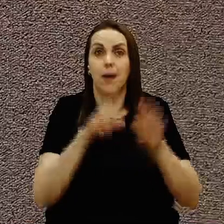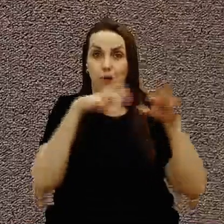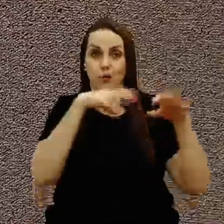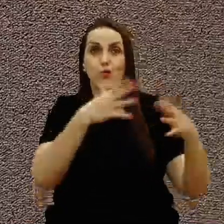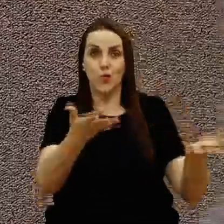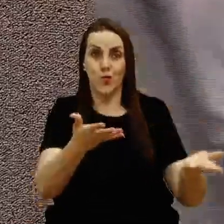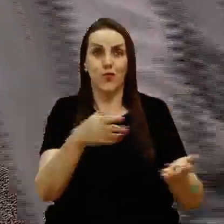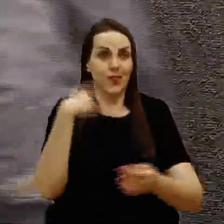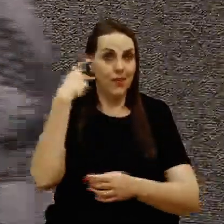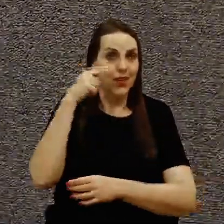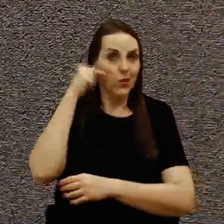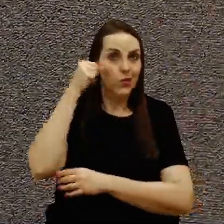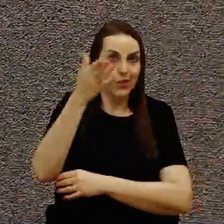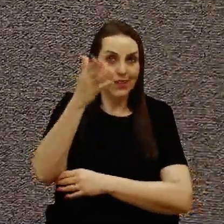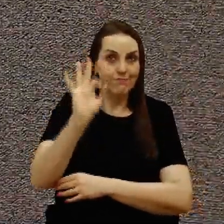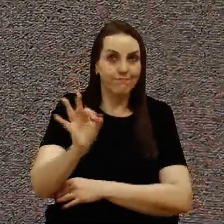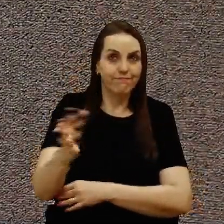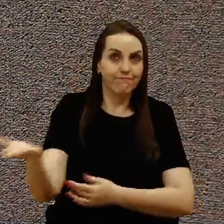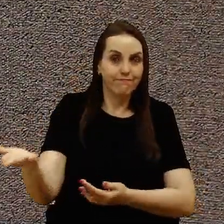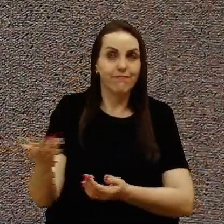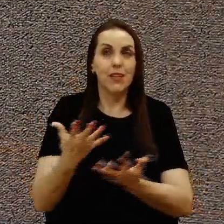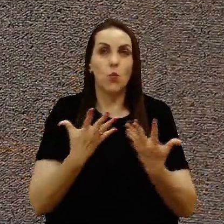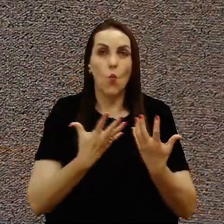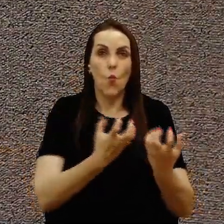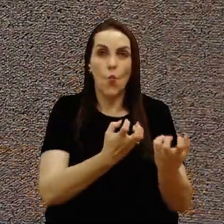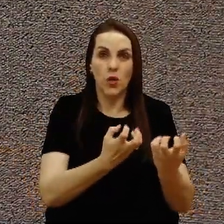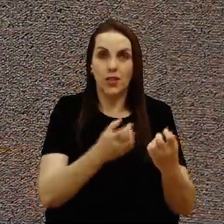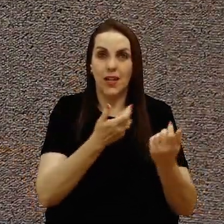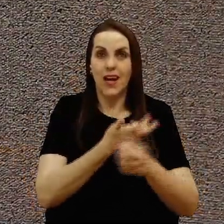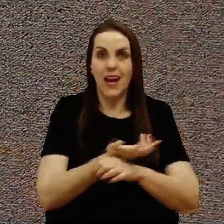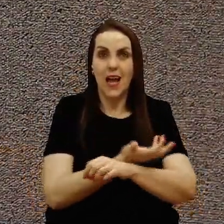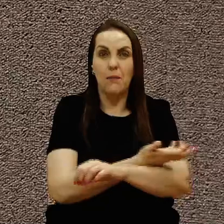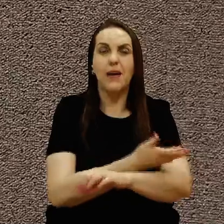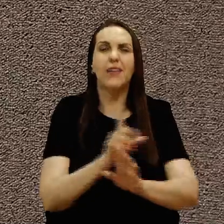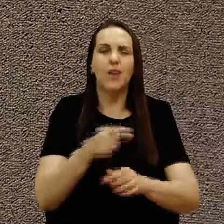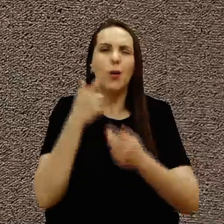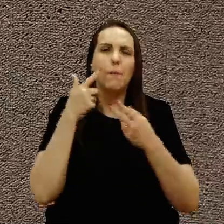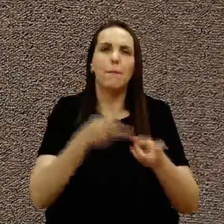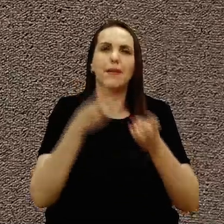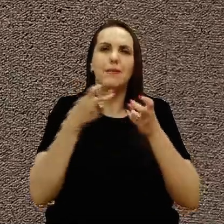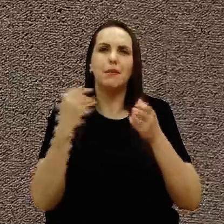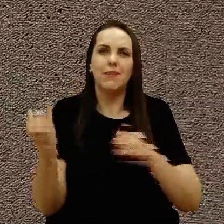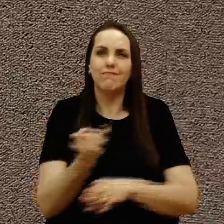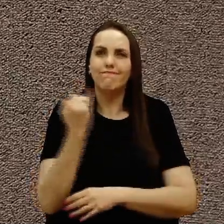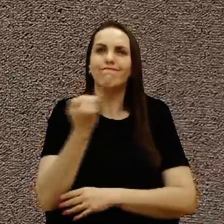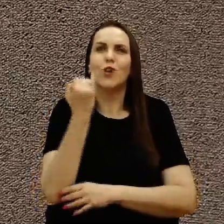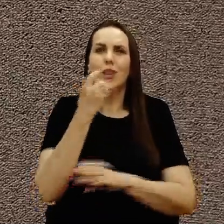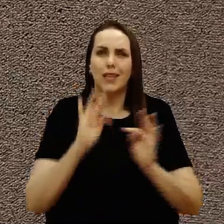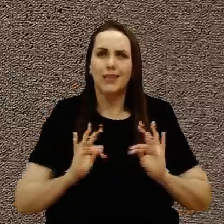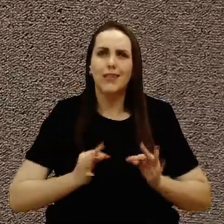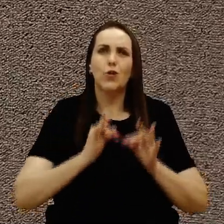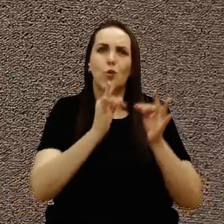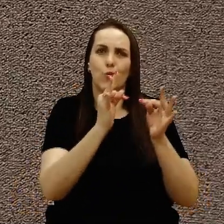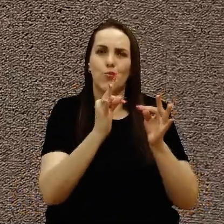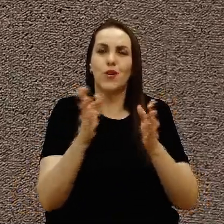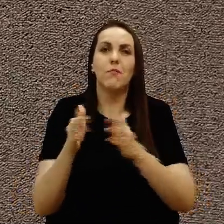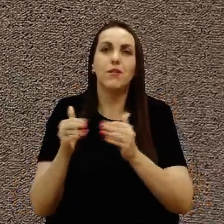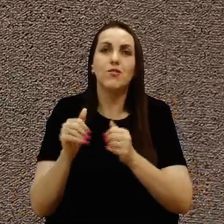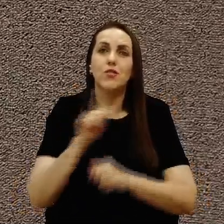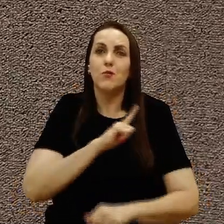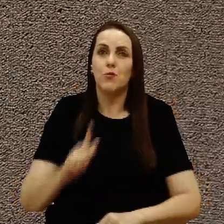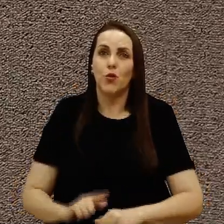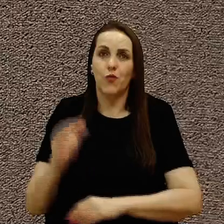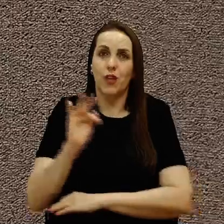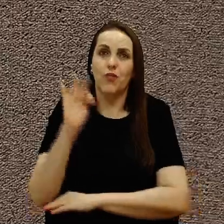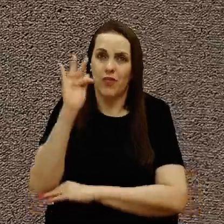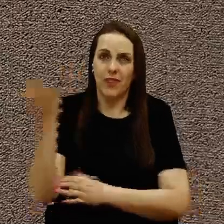estava secando, até a grama lá em casa estava secando. Então a gente vê o quanto é importante a tecnologia e a gente apela ao governo federal, até mesmo se